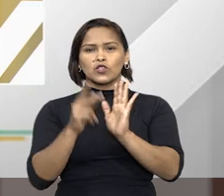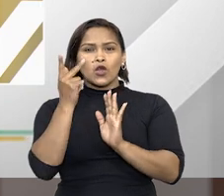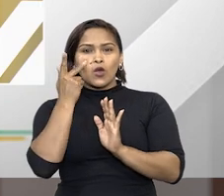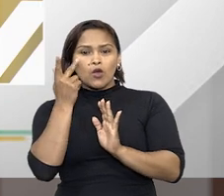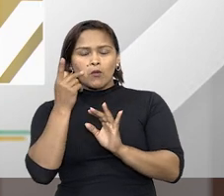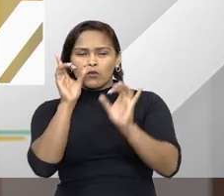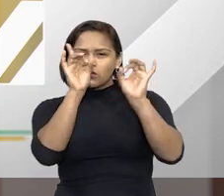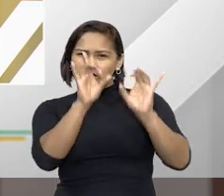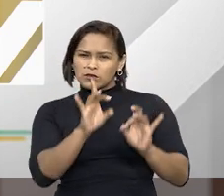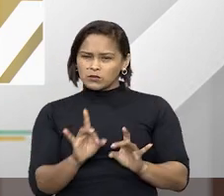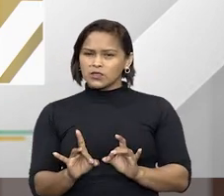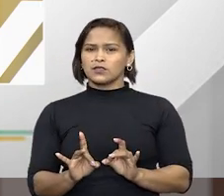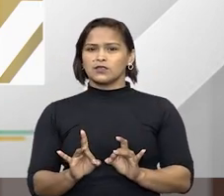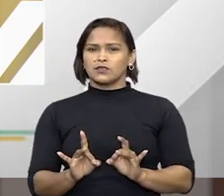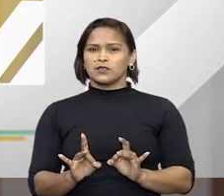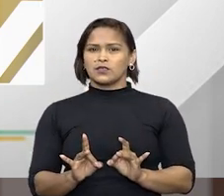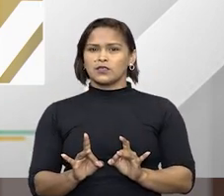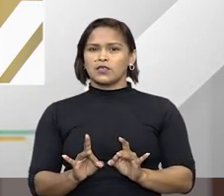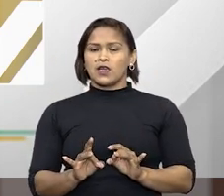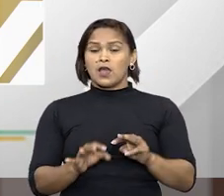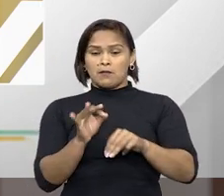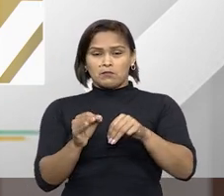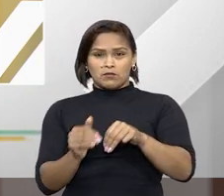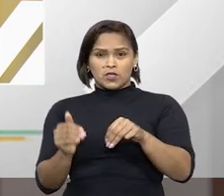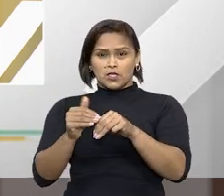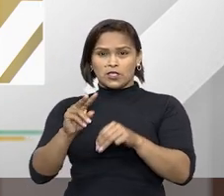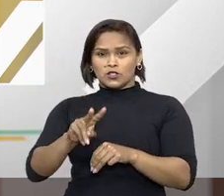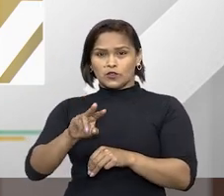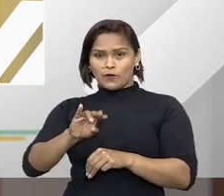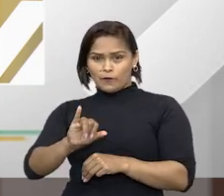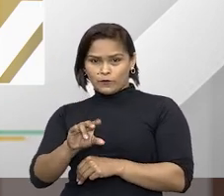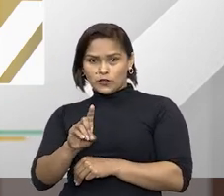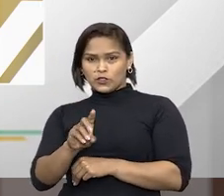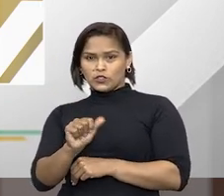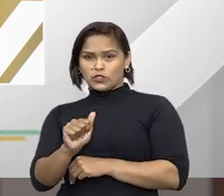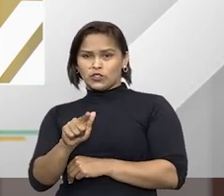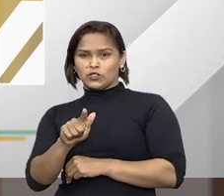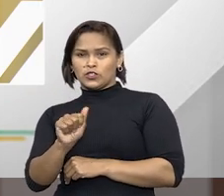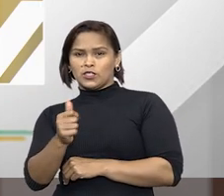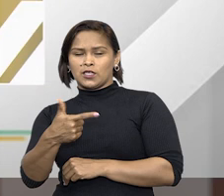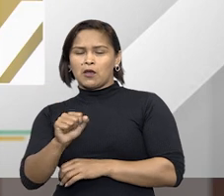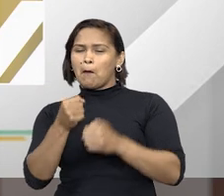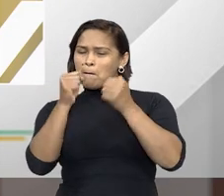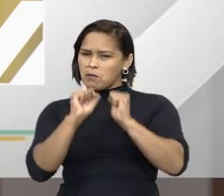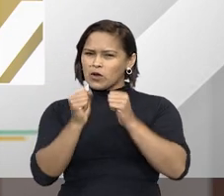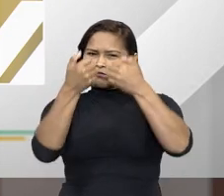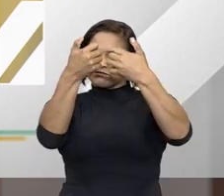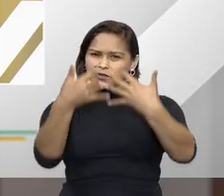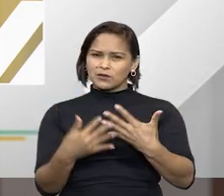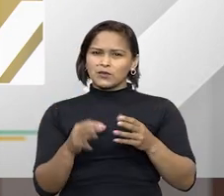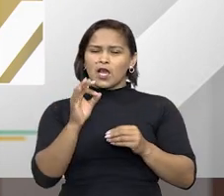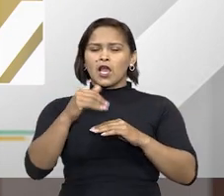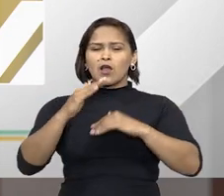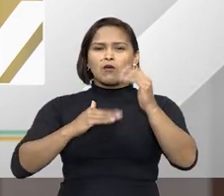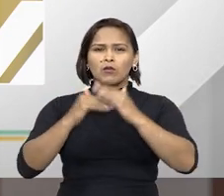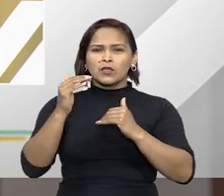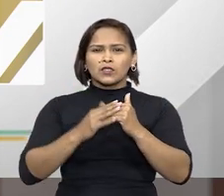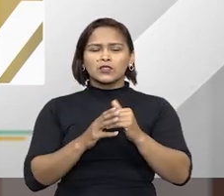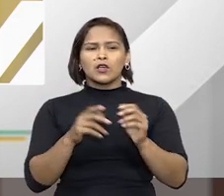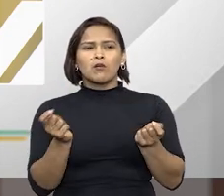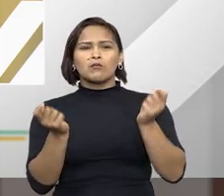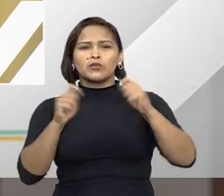especializado. O senhor ministro Edson Vidigal pode discorrer para a gente sobre essa competência, sobre o cabimento do recurso